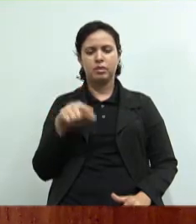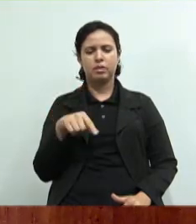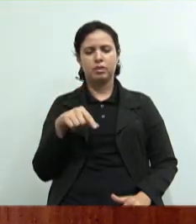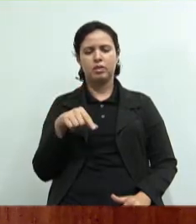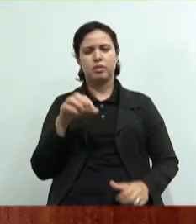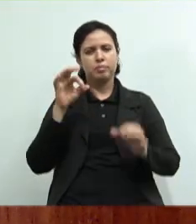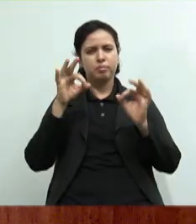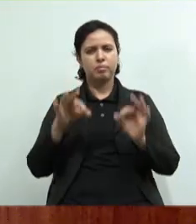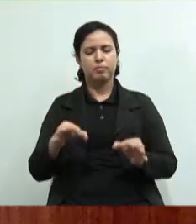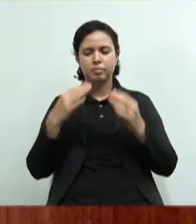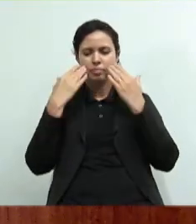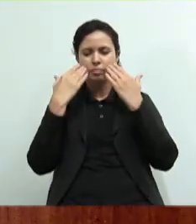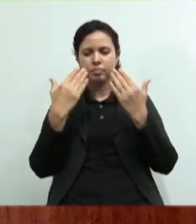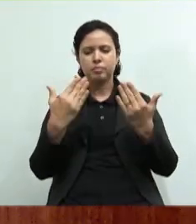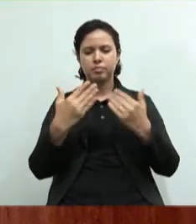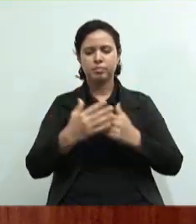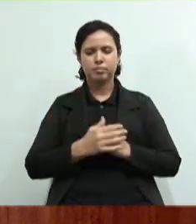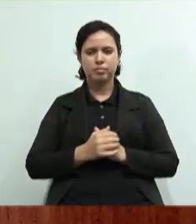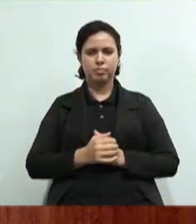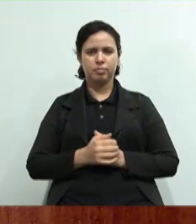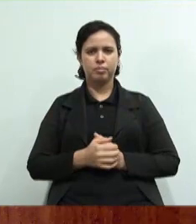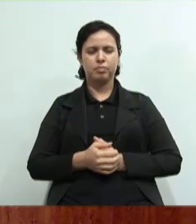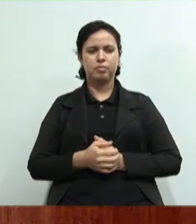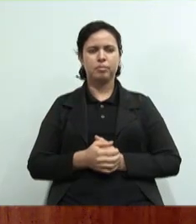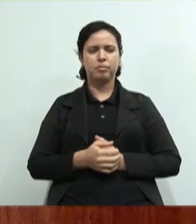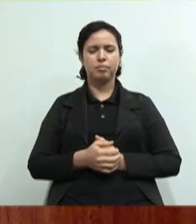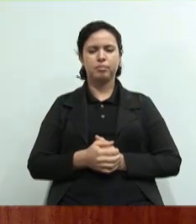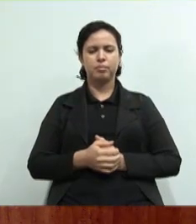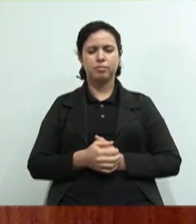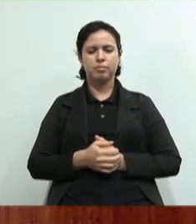disciplina. A gente tem mais a participação aqui da...